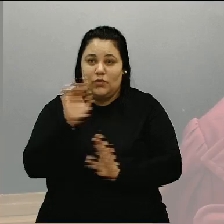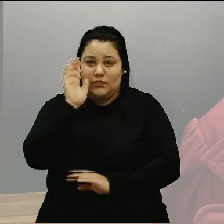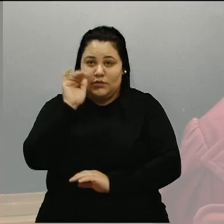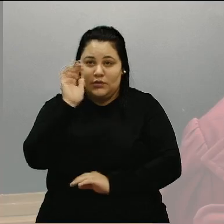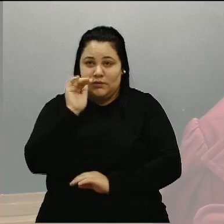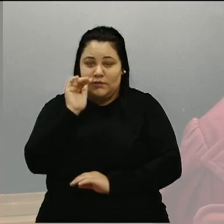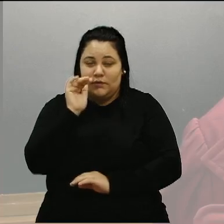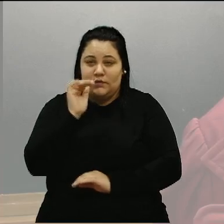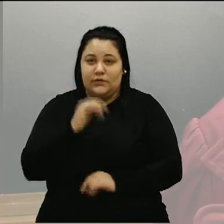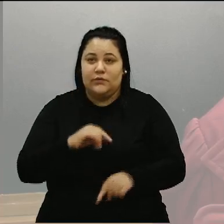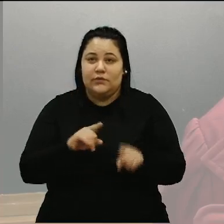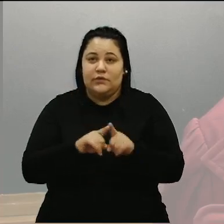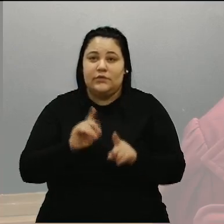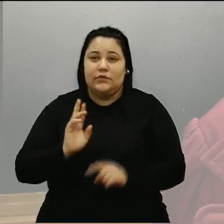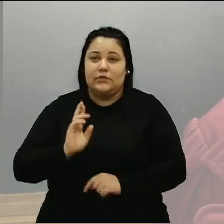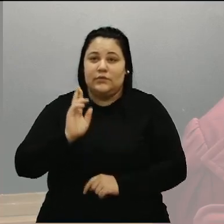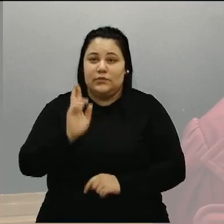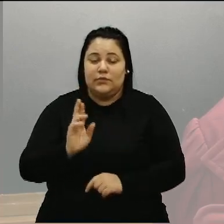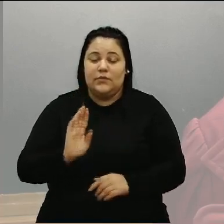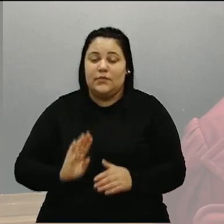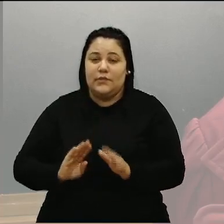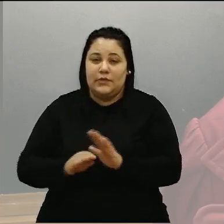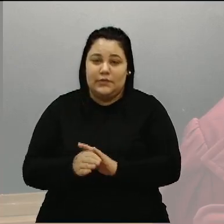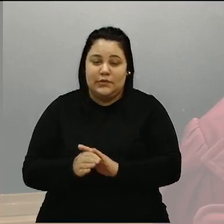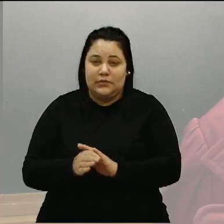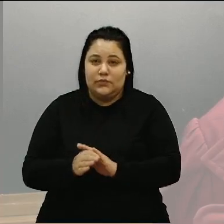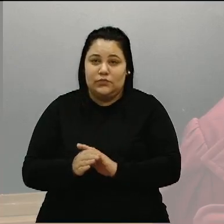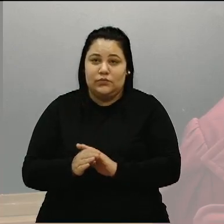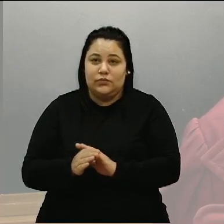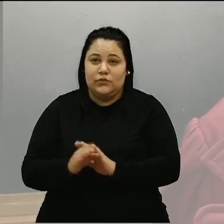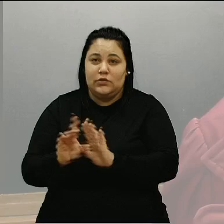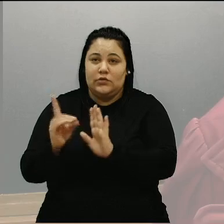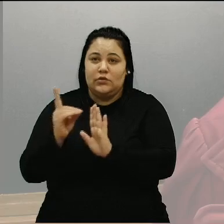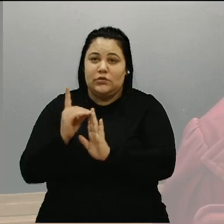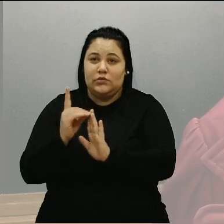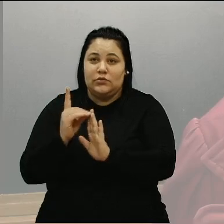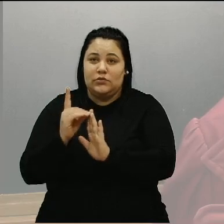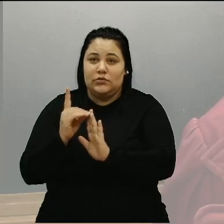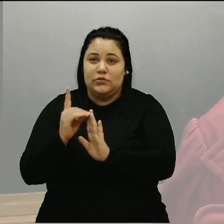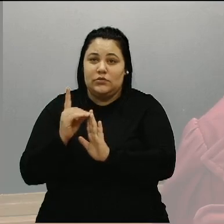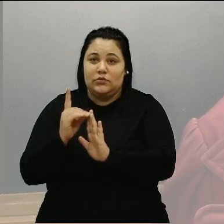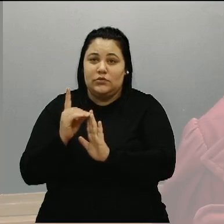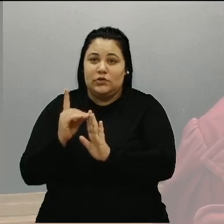ele representa uma adequação ao Decreto Federal número